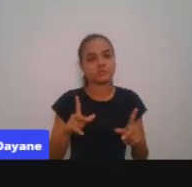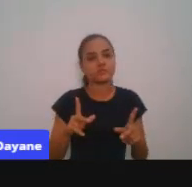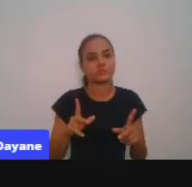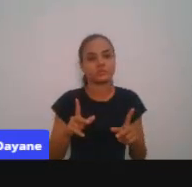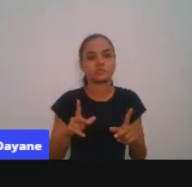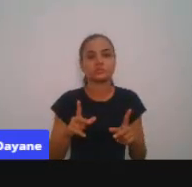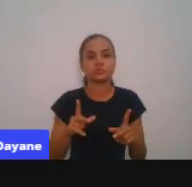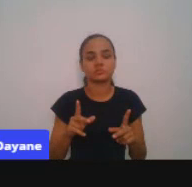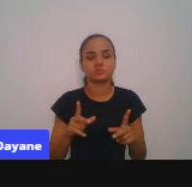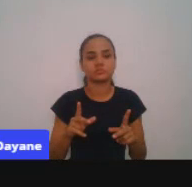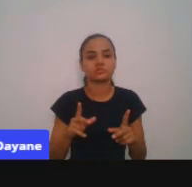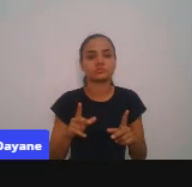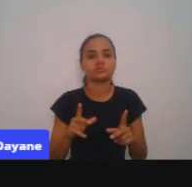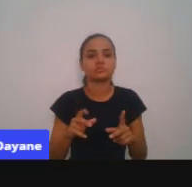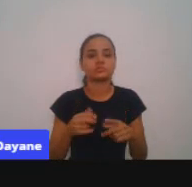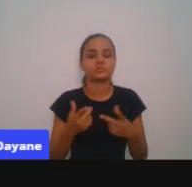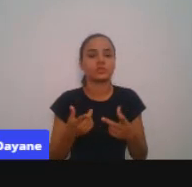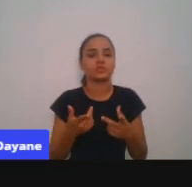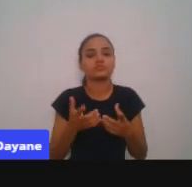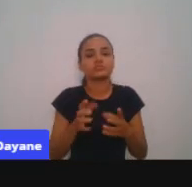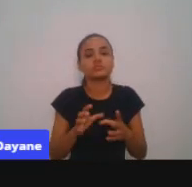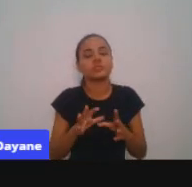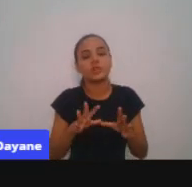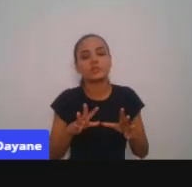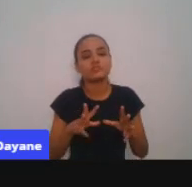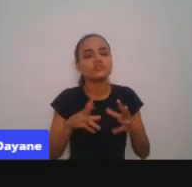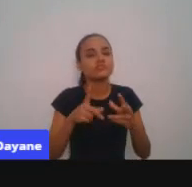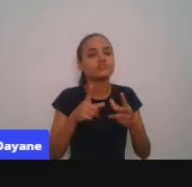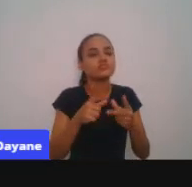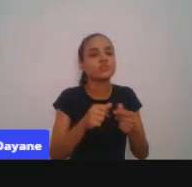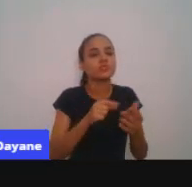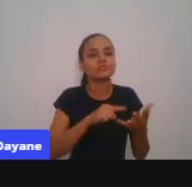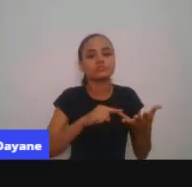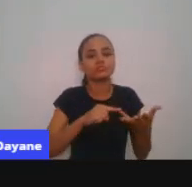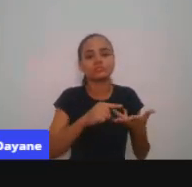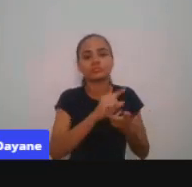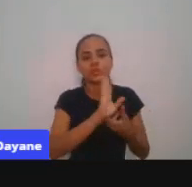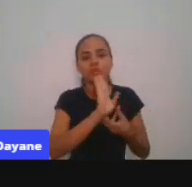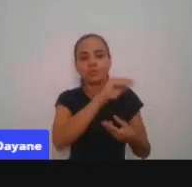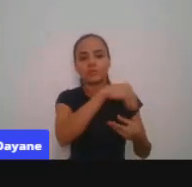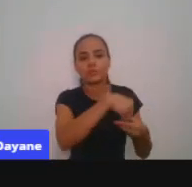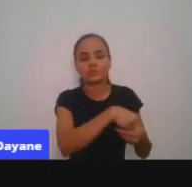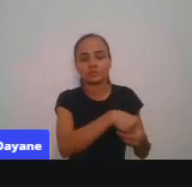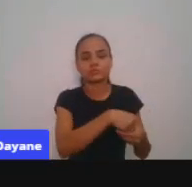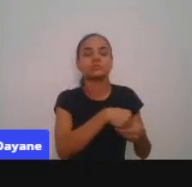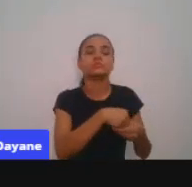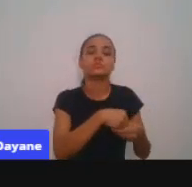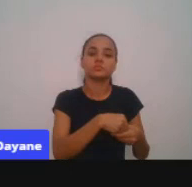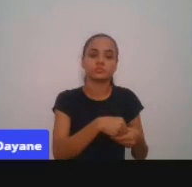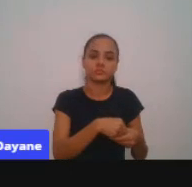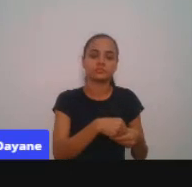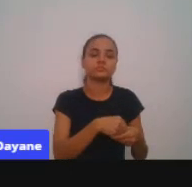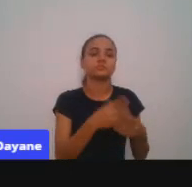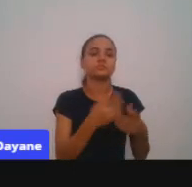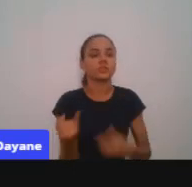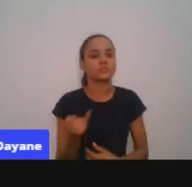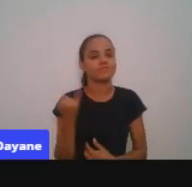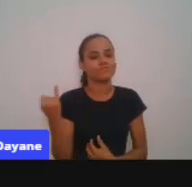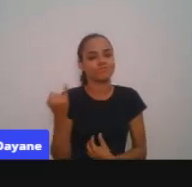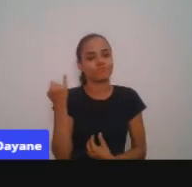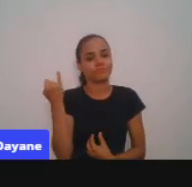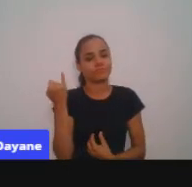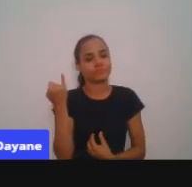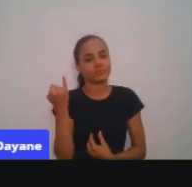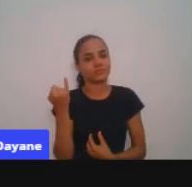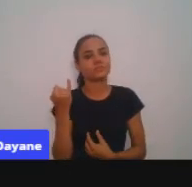todas as questões que estão colocadas ali, mas o que a gente conseguir garantir é importante que a gente tome, que a gente retome